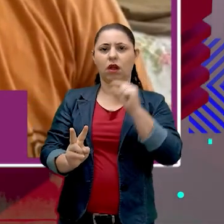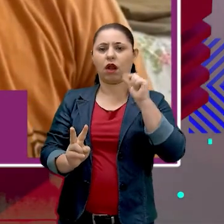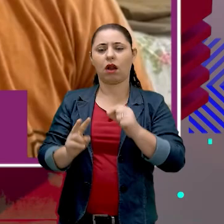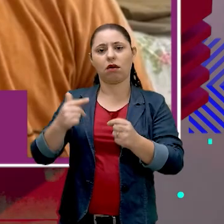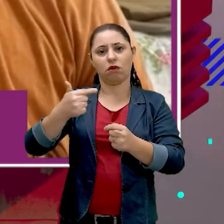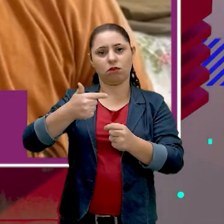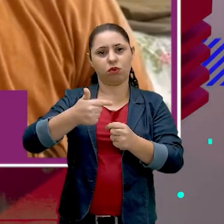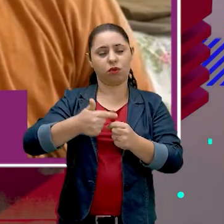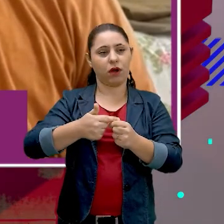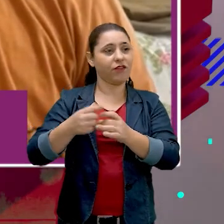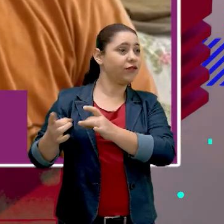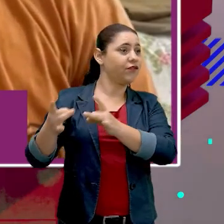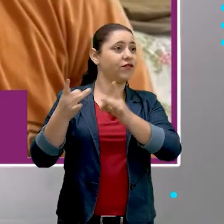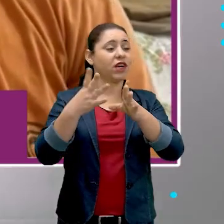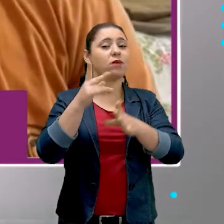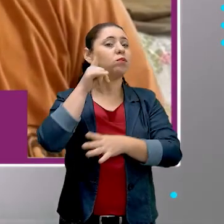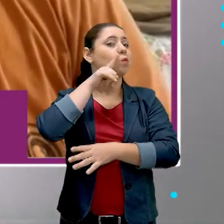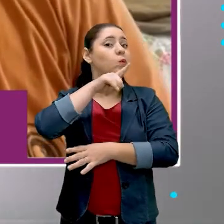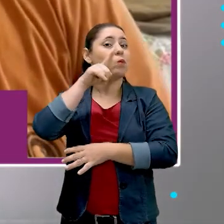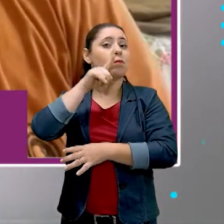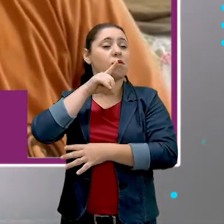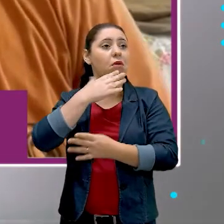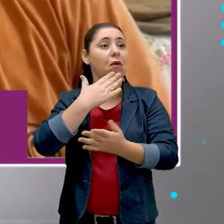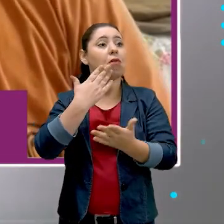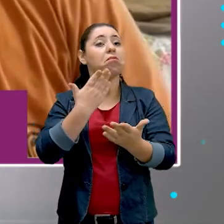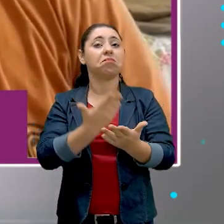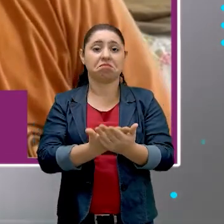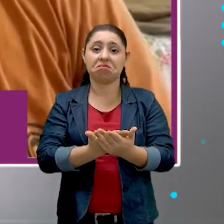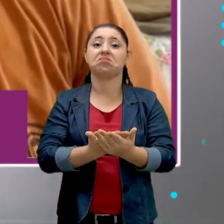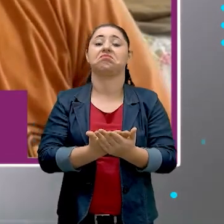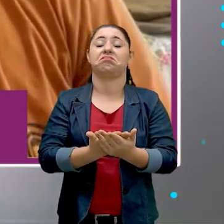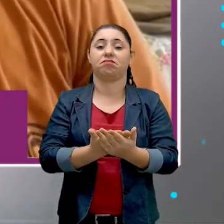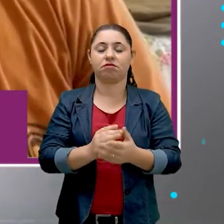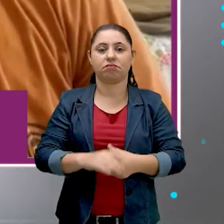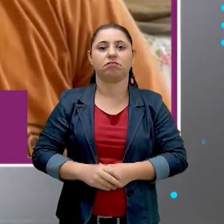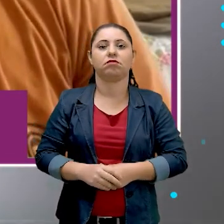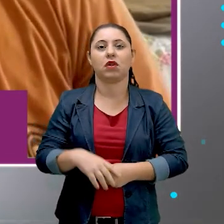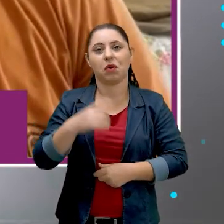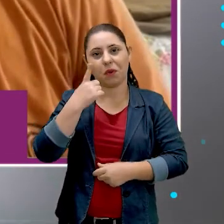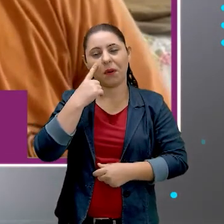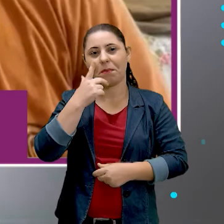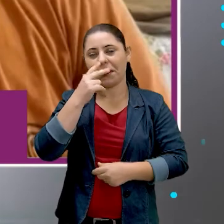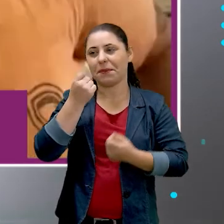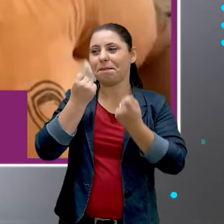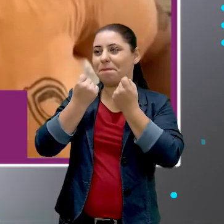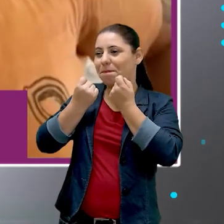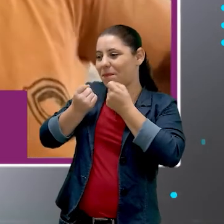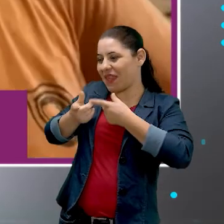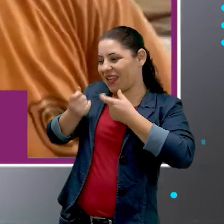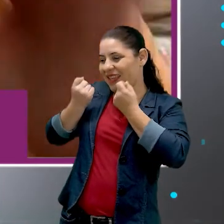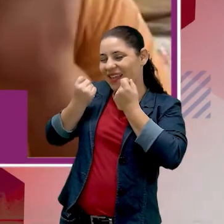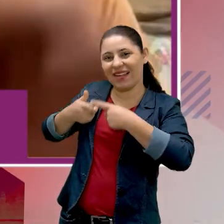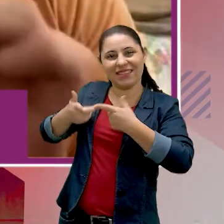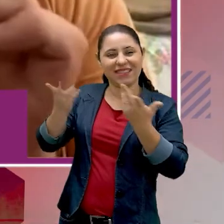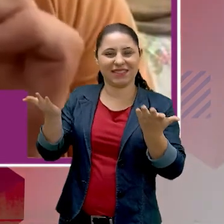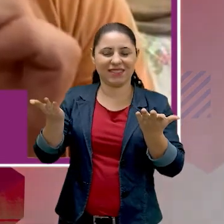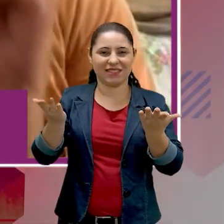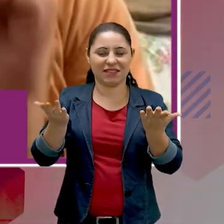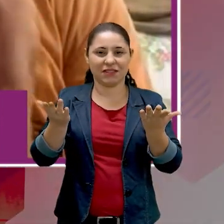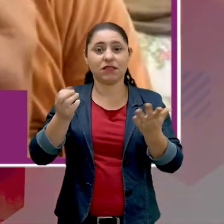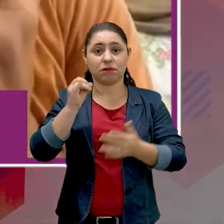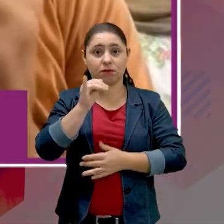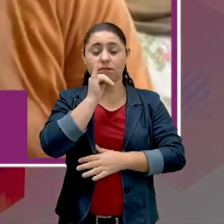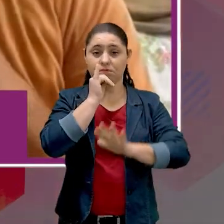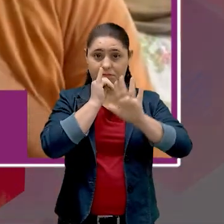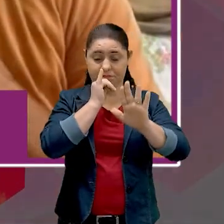aí, a Venezuela, até com a questão do petróleo para os Estados Unidos. Isso surpreendeu de alguma forma? Olha, é uma piada isso, né?